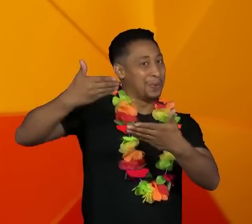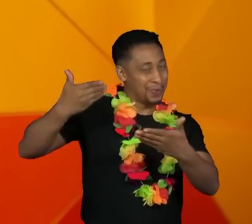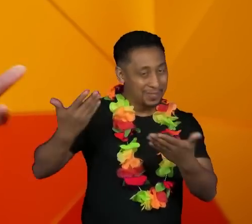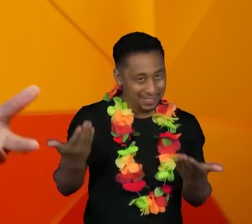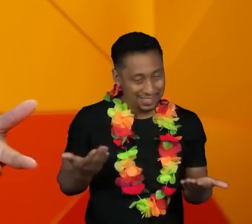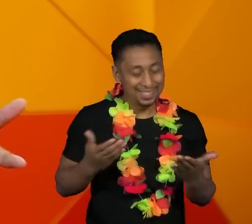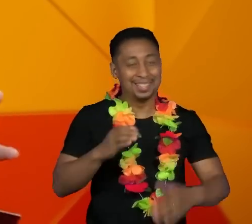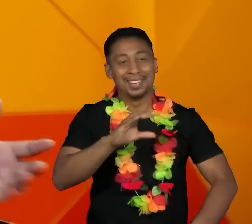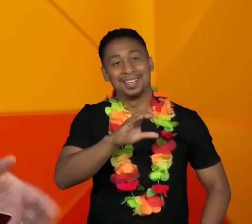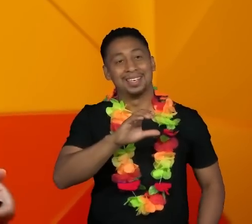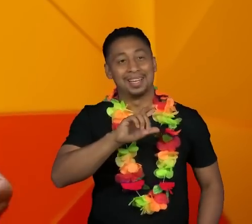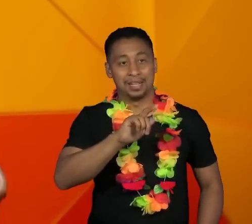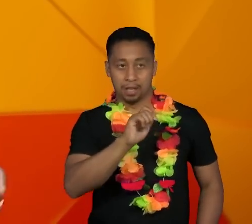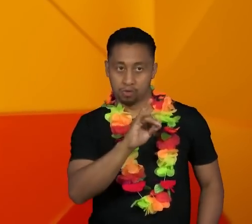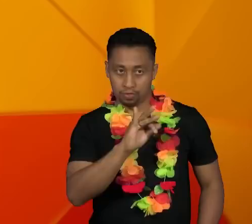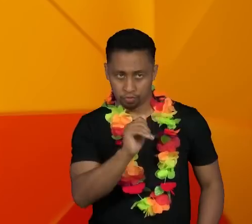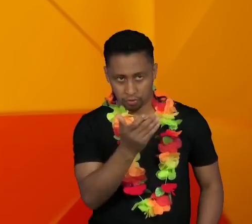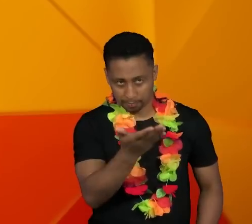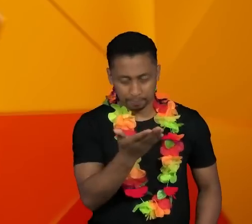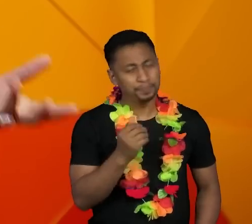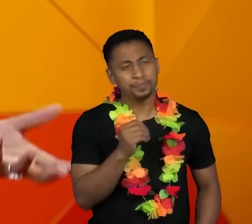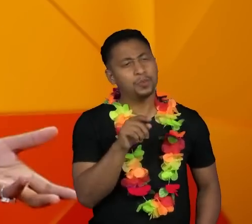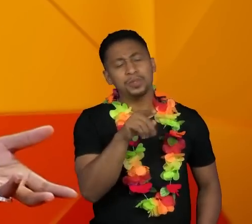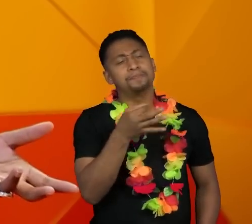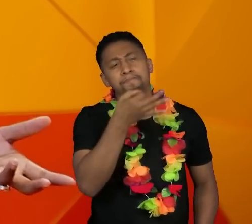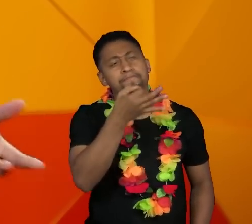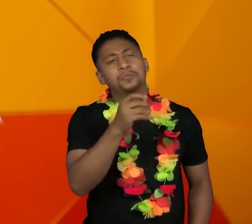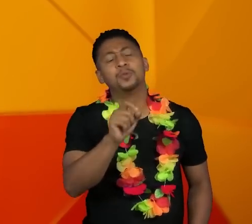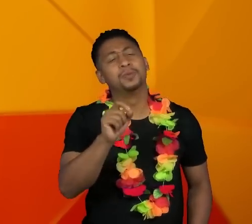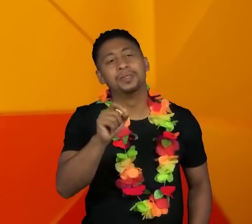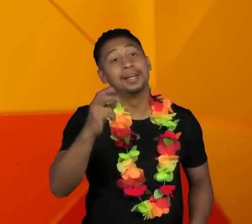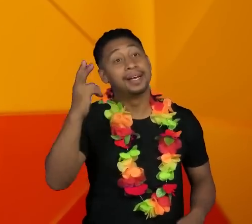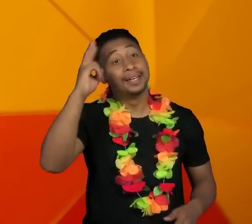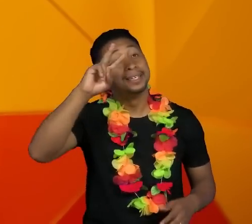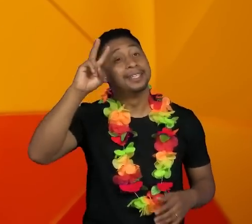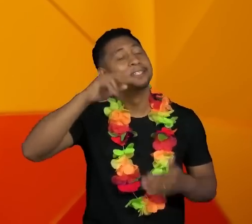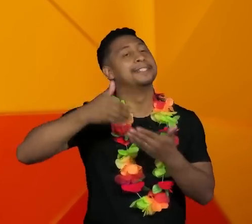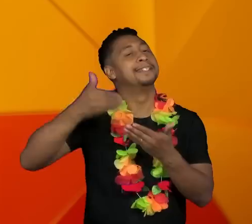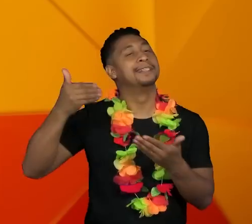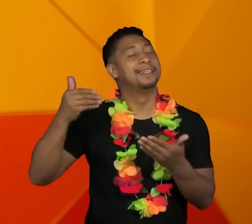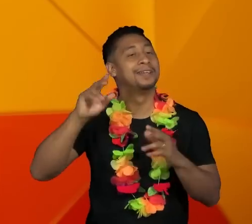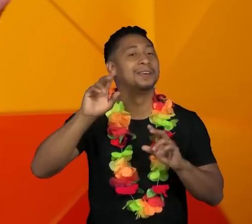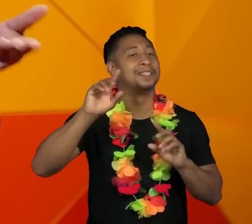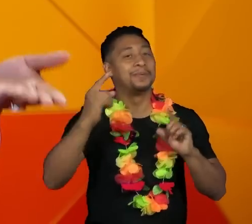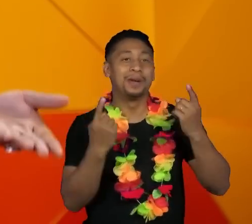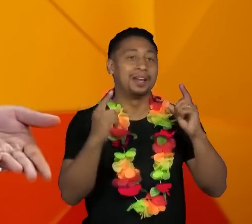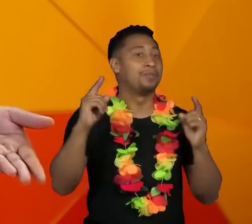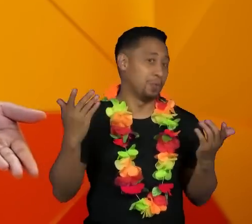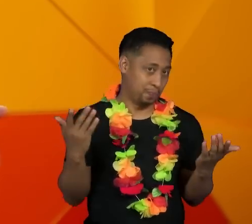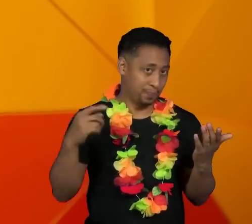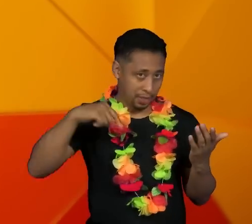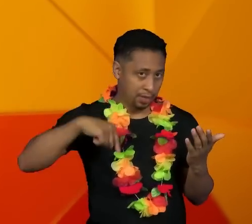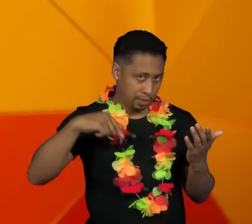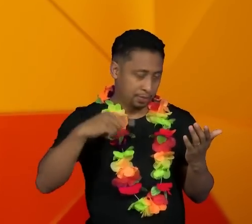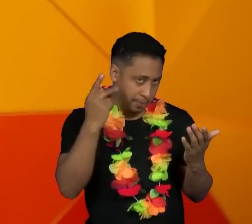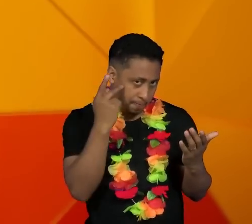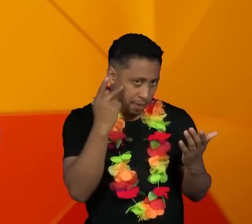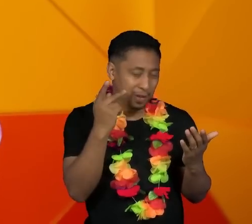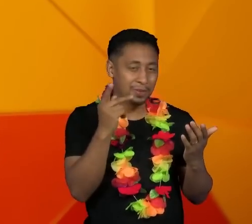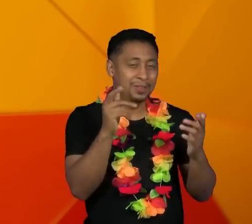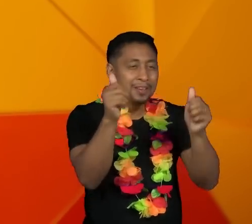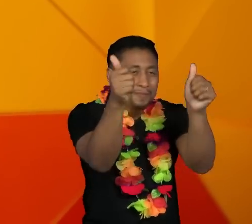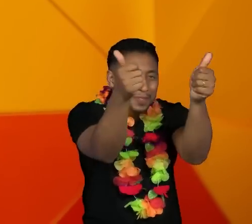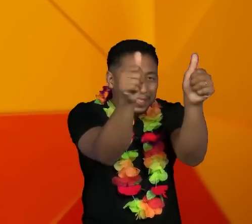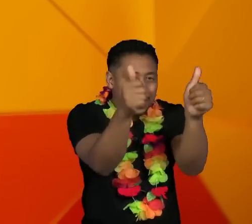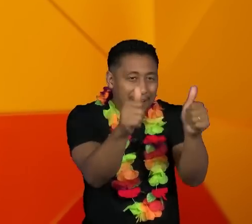nesse sentimento que o Tiago tem dessa falta da valorização da memória. Aqui em São Paulo, por exemplo, a gente tem a estátua da Madrinha Eunice ali na